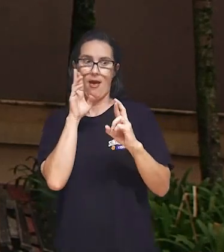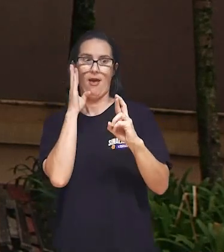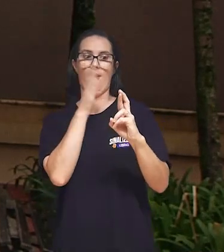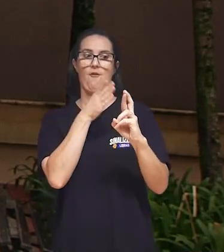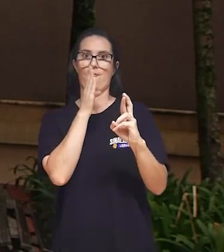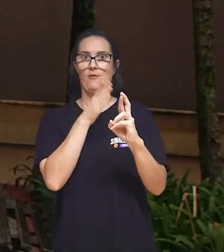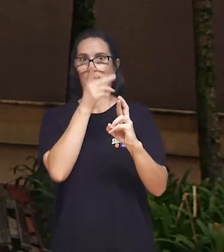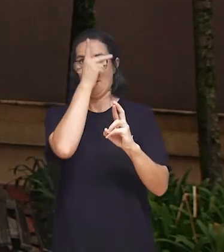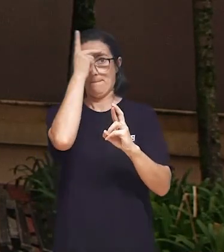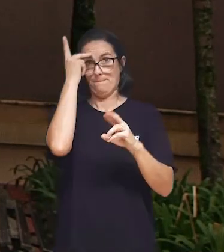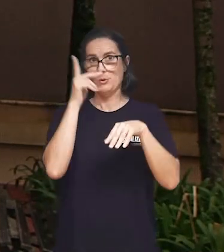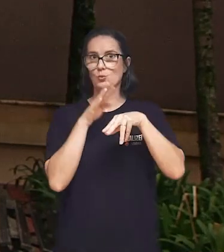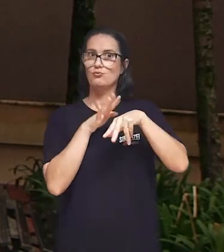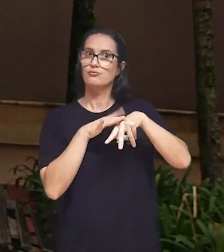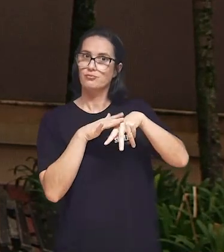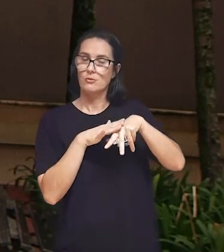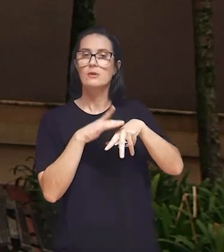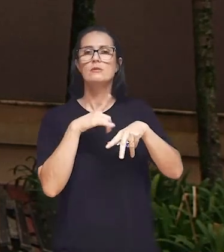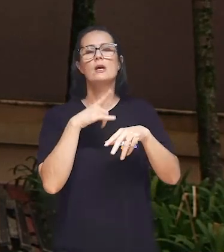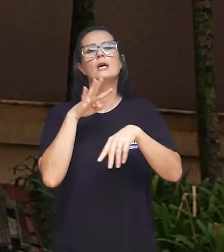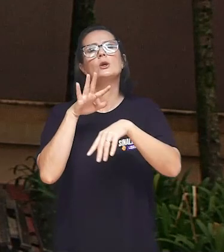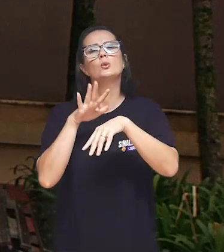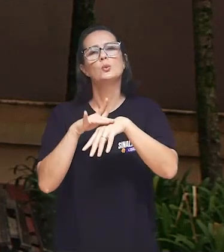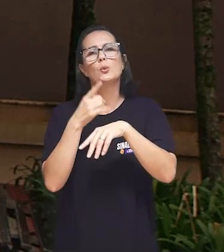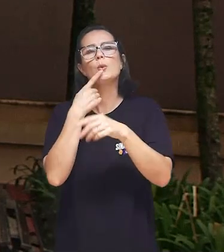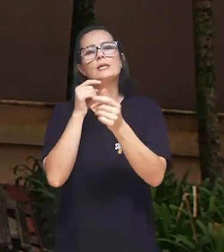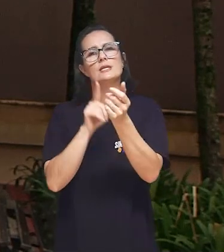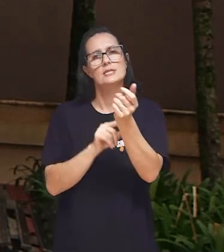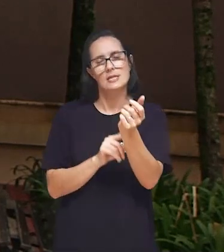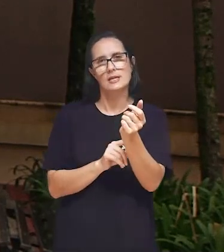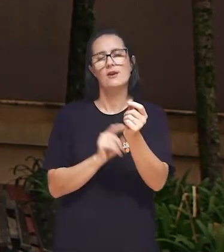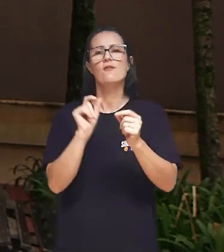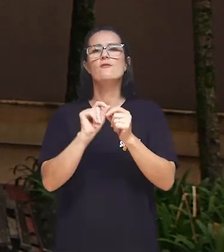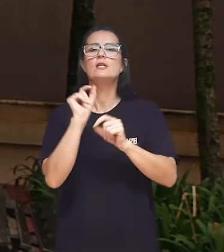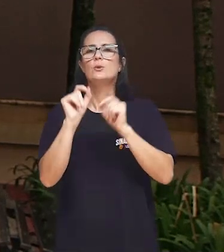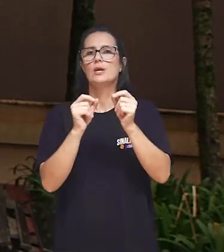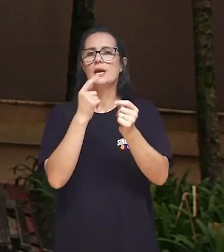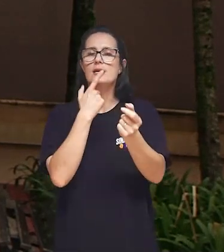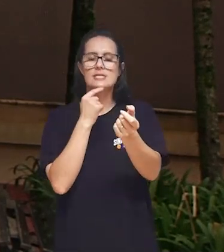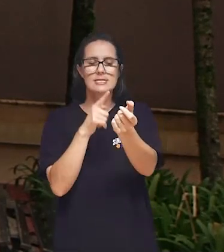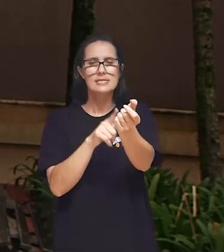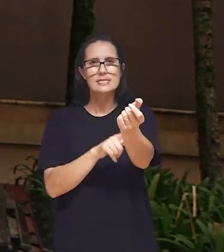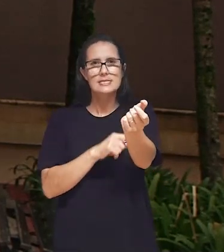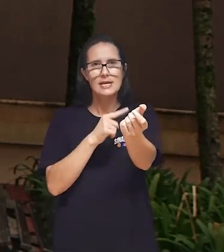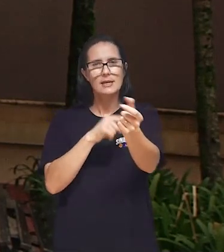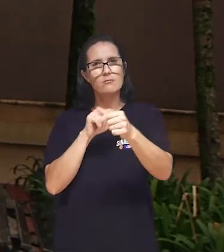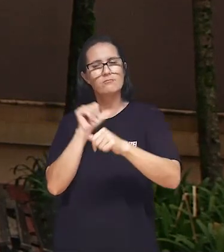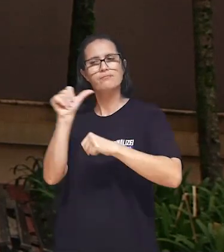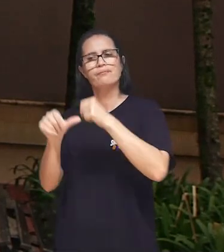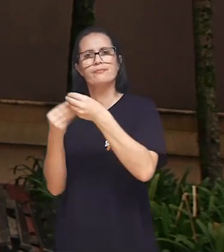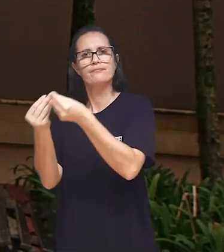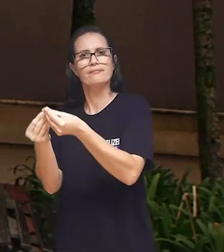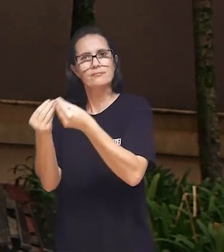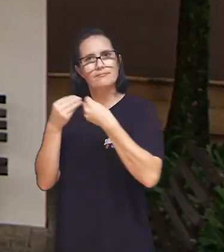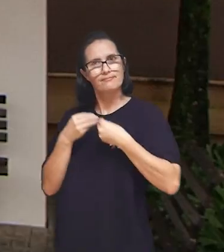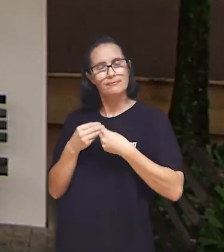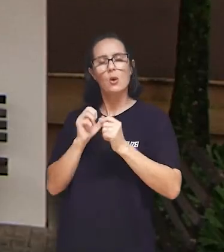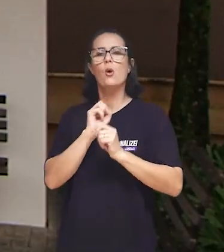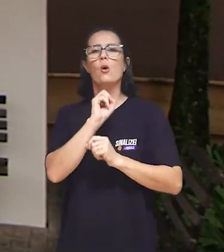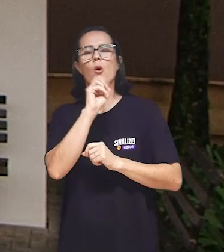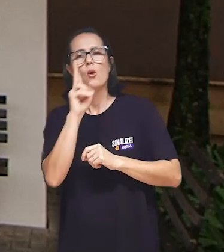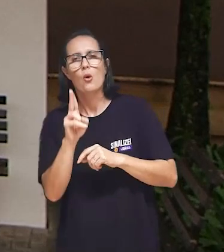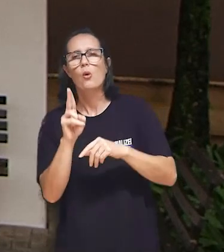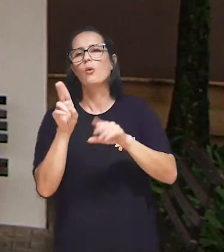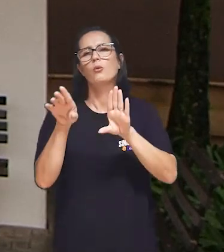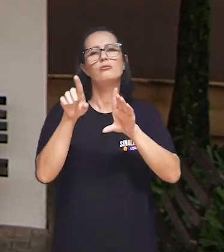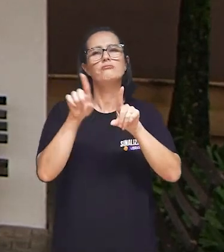doenças hematológicas, fazendo transfusões, sangrias, aplicação de medicamentos, fornecimento de hemoderivados, além